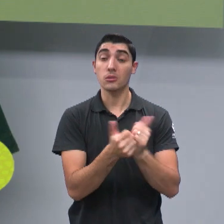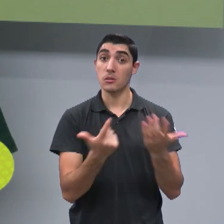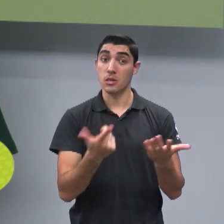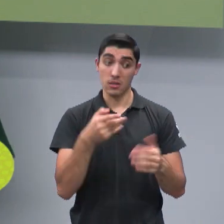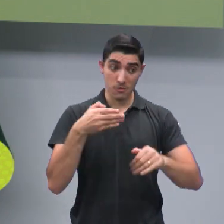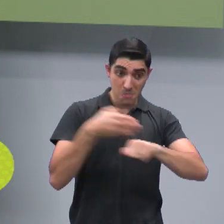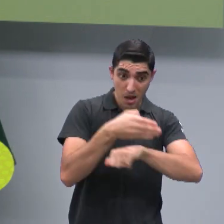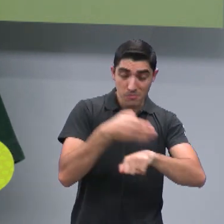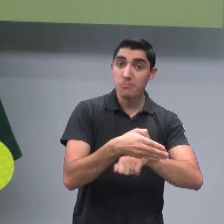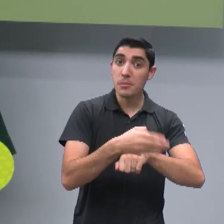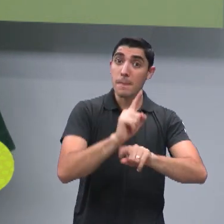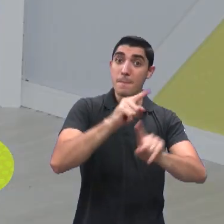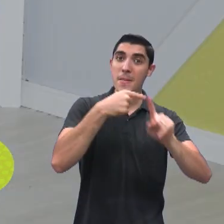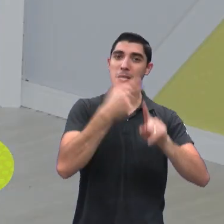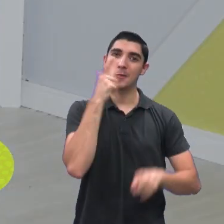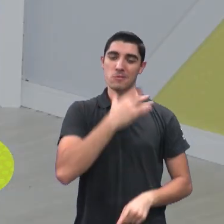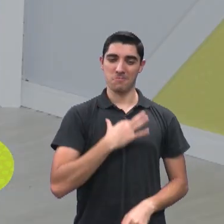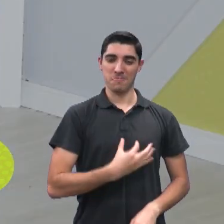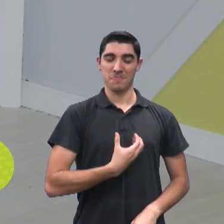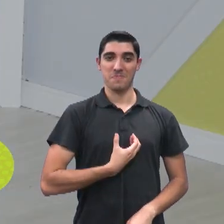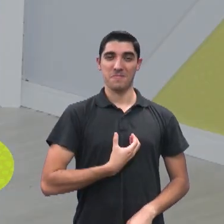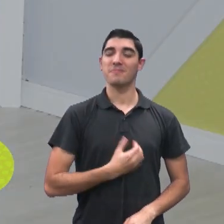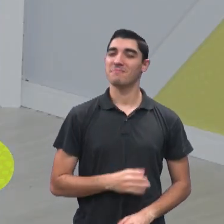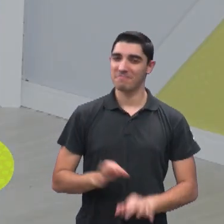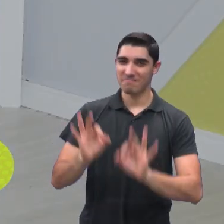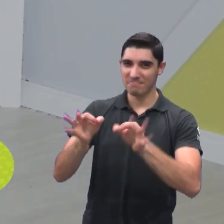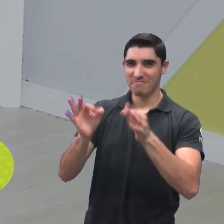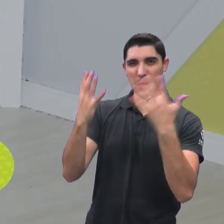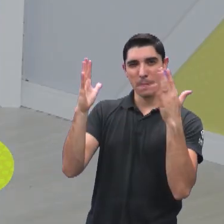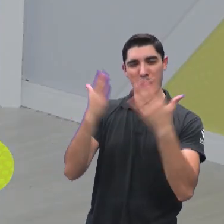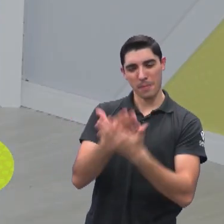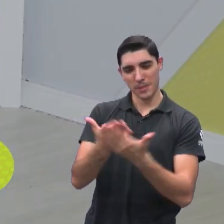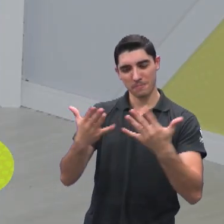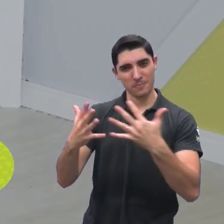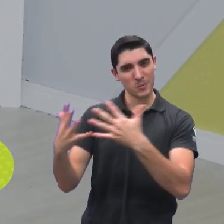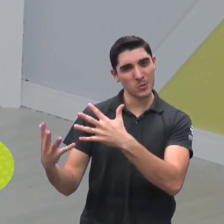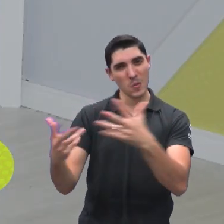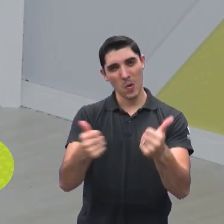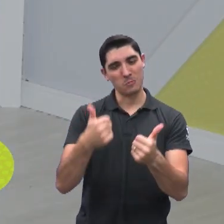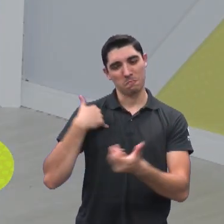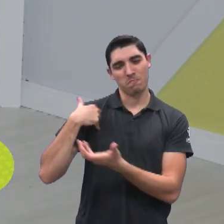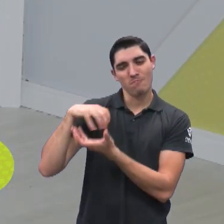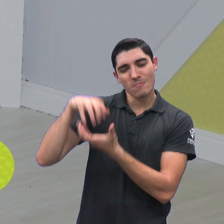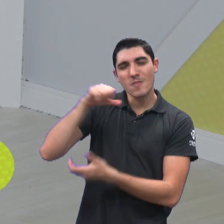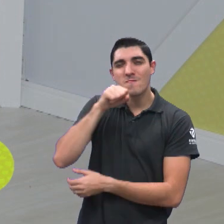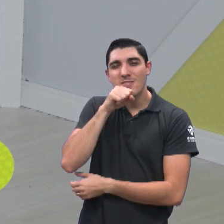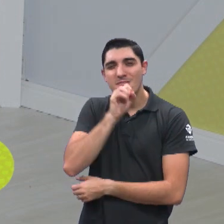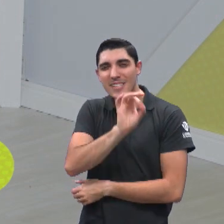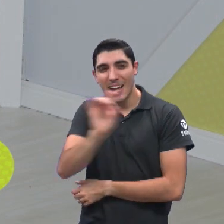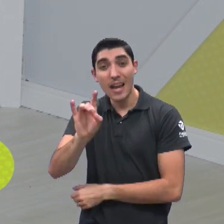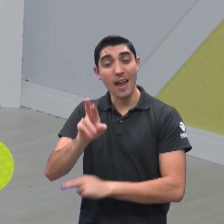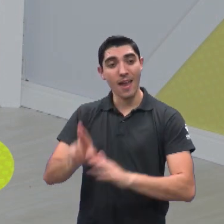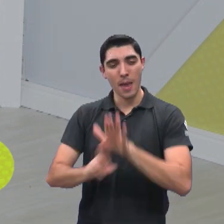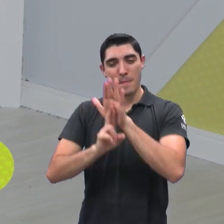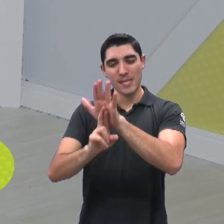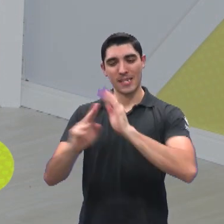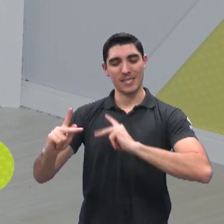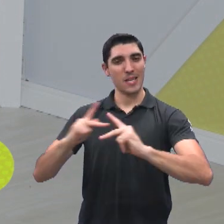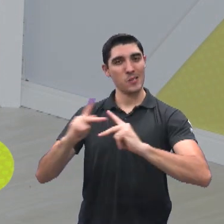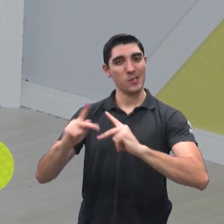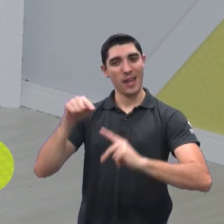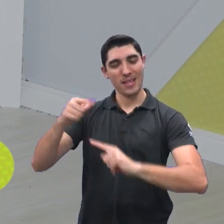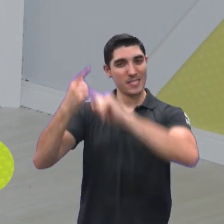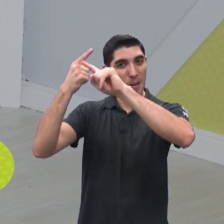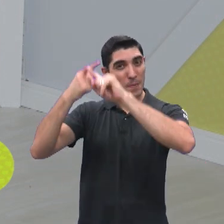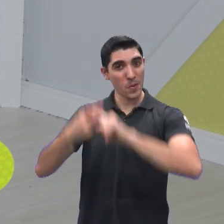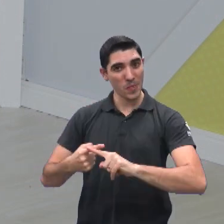esporte, garante uma medalha também. Muito bem, parabéns a todos os vovôs e vovós representando São José dos Campos no JOME 2025,